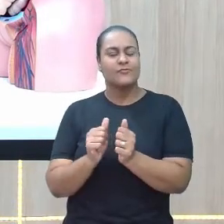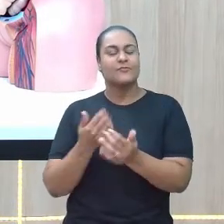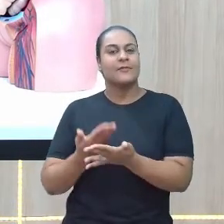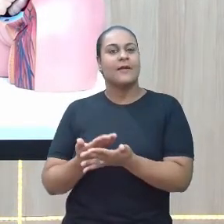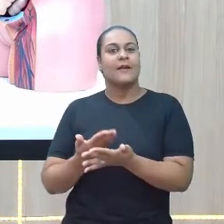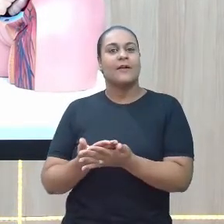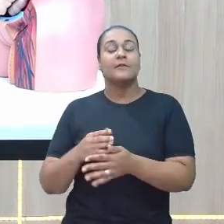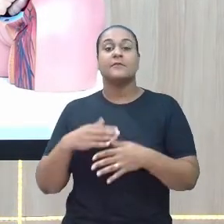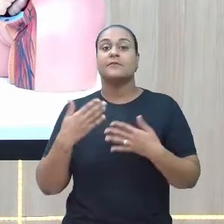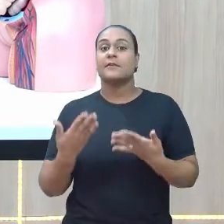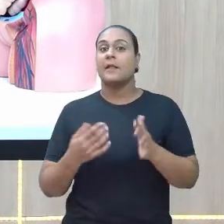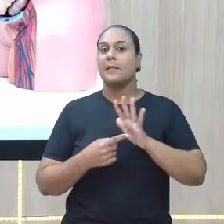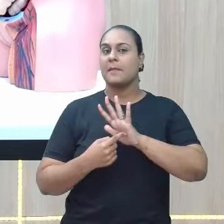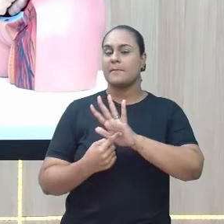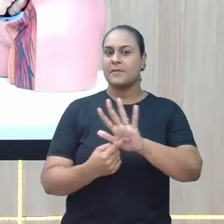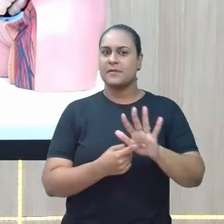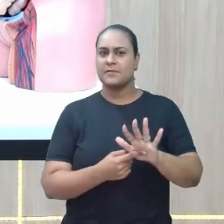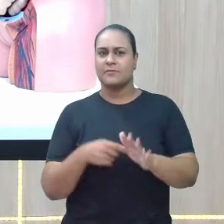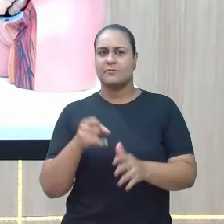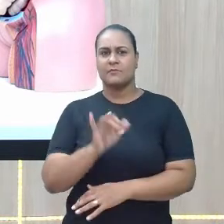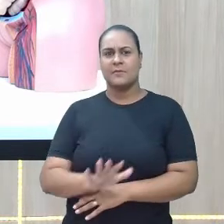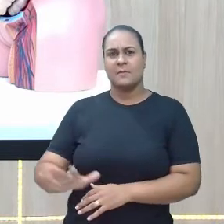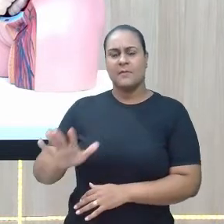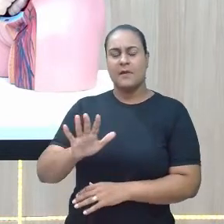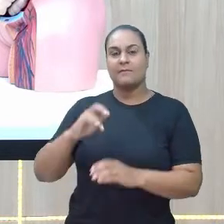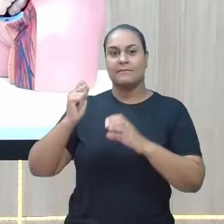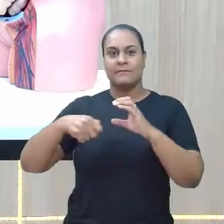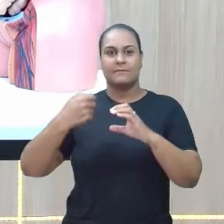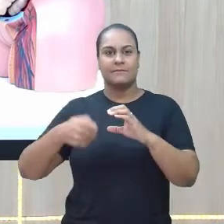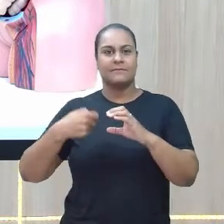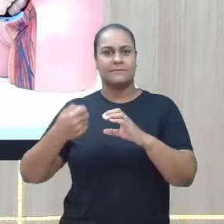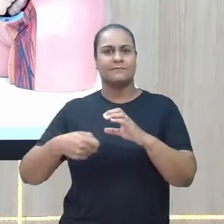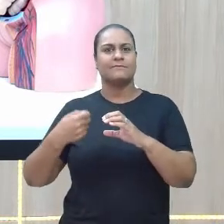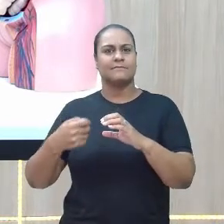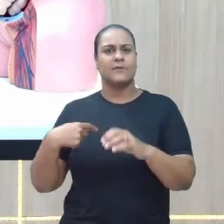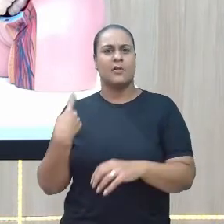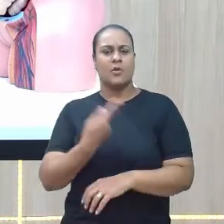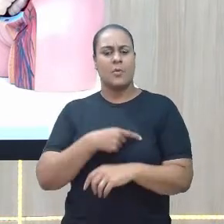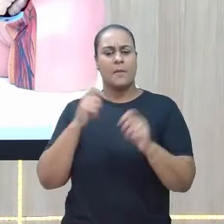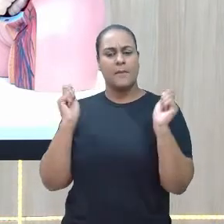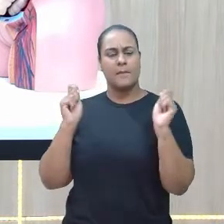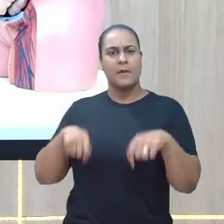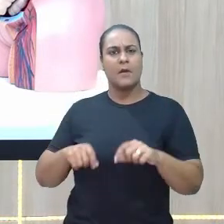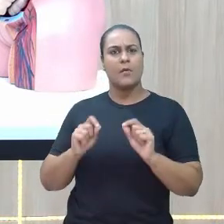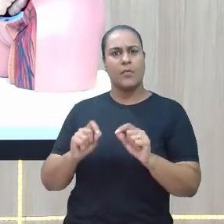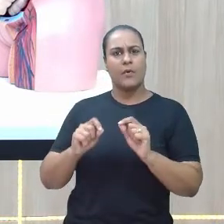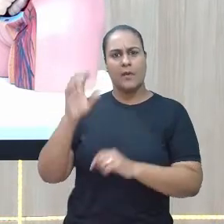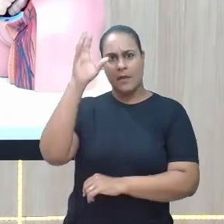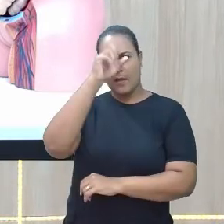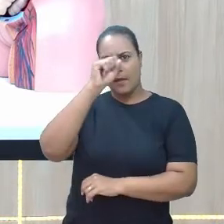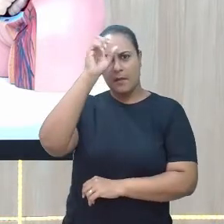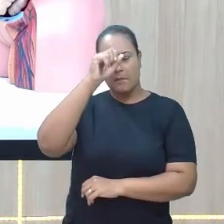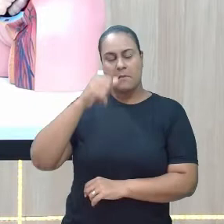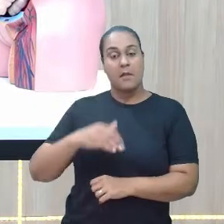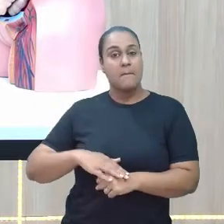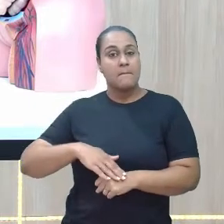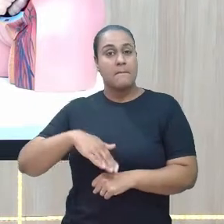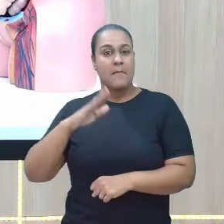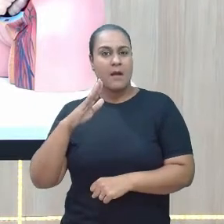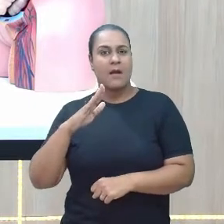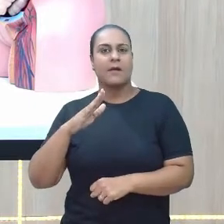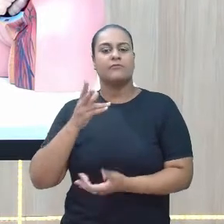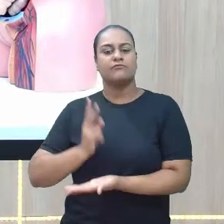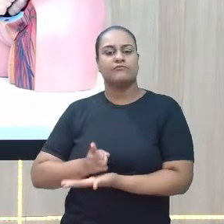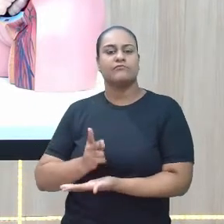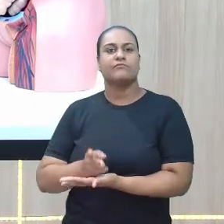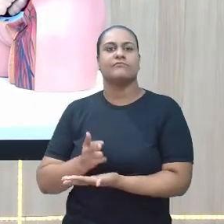ter apresentações, imagens, vídeos, que vão nos dar a possibilidade de aprendermos mais um pouquinho,